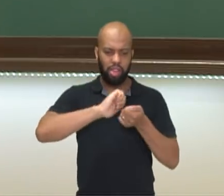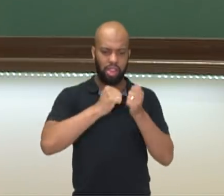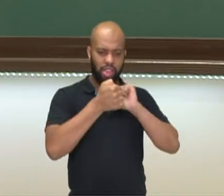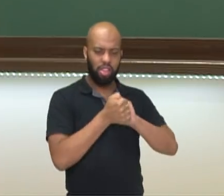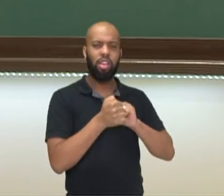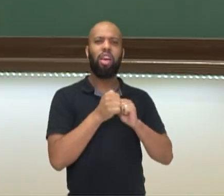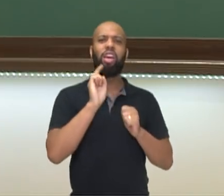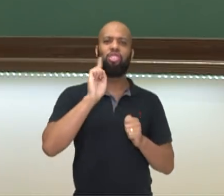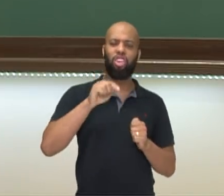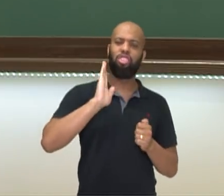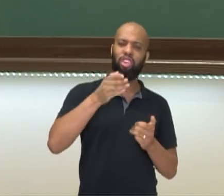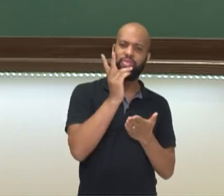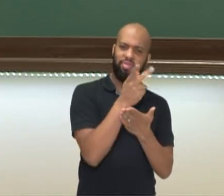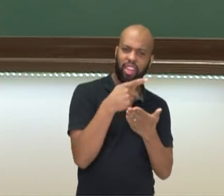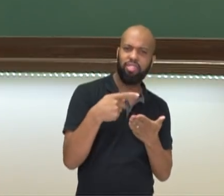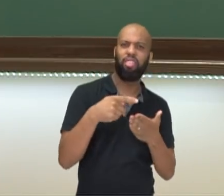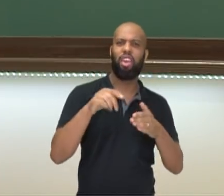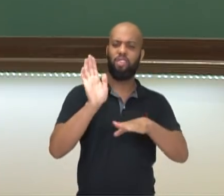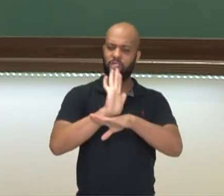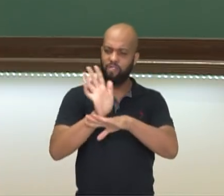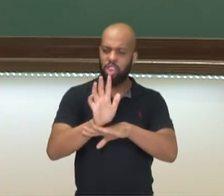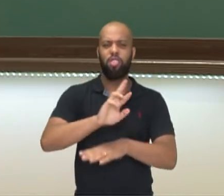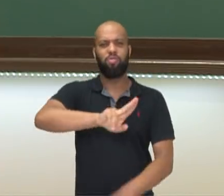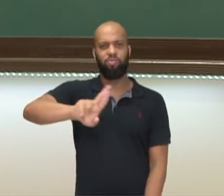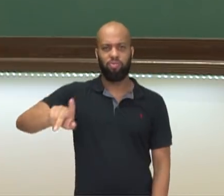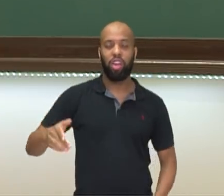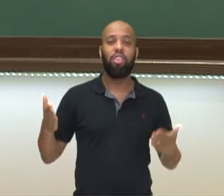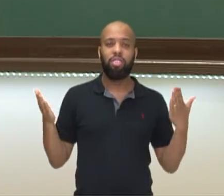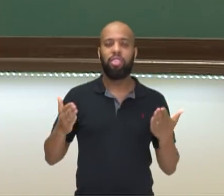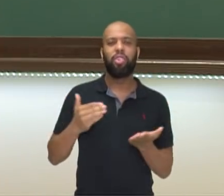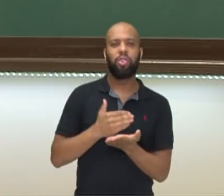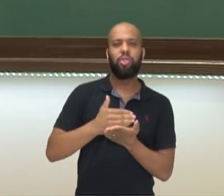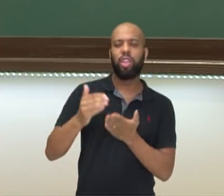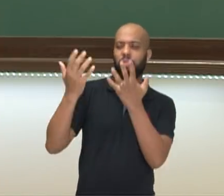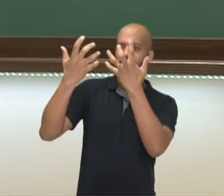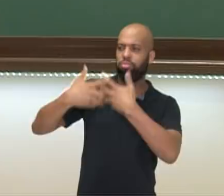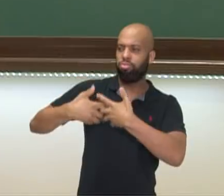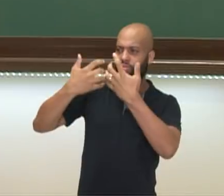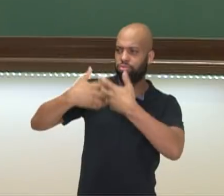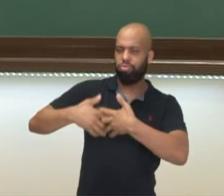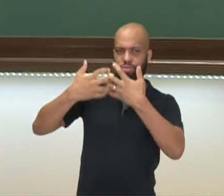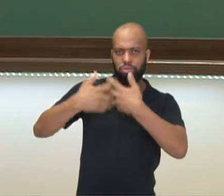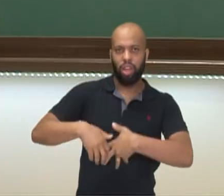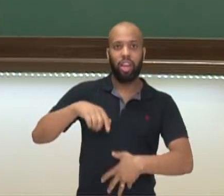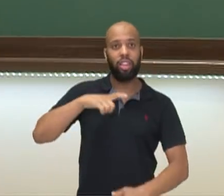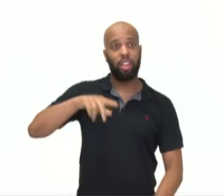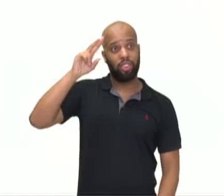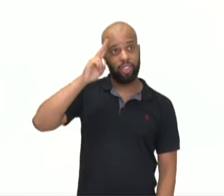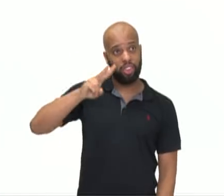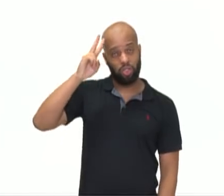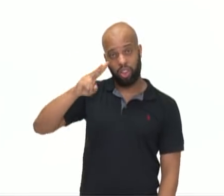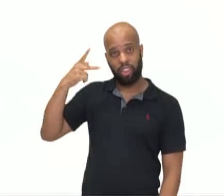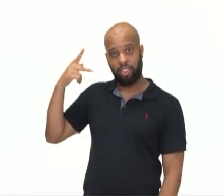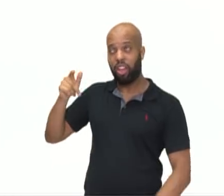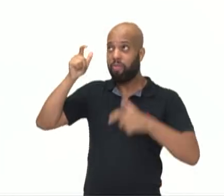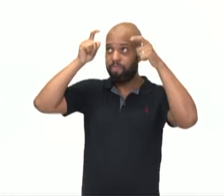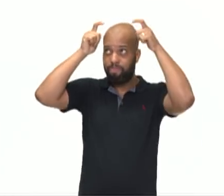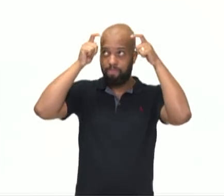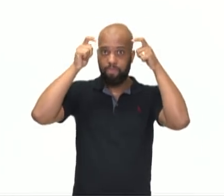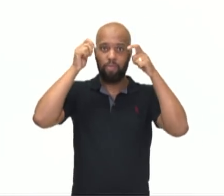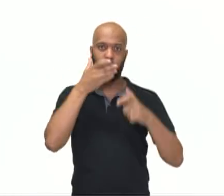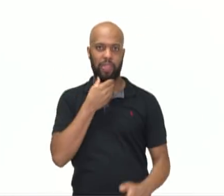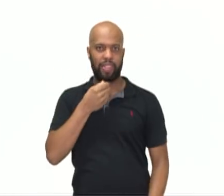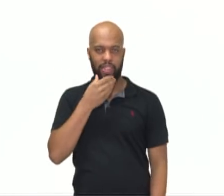em desenho, filme, e nós vamos começar aqui com uma reflexão que vem da história do Pequeno Príncipe, que é uma